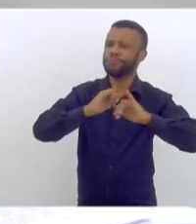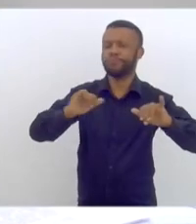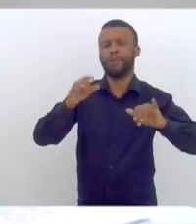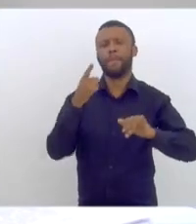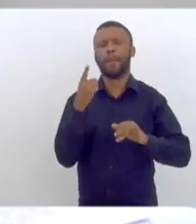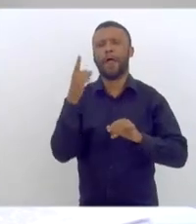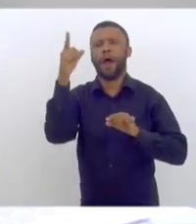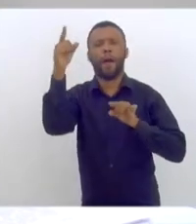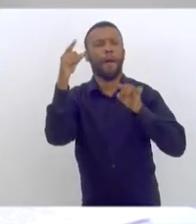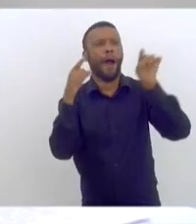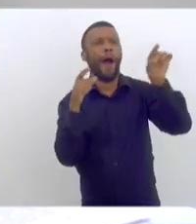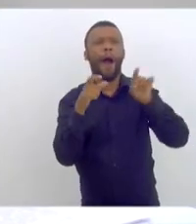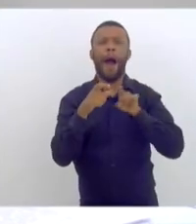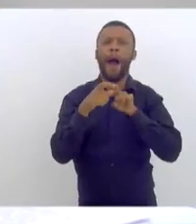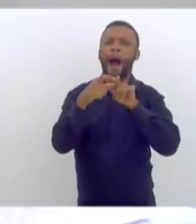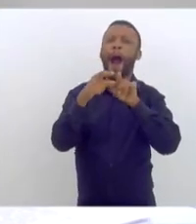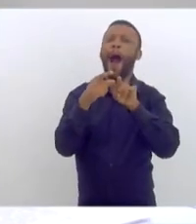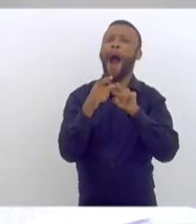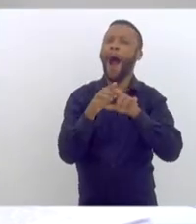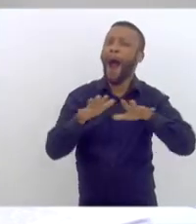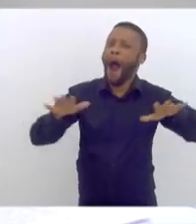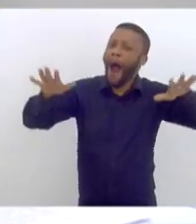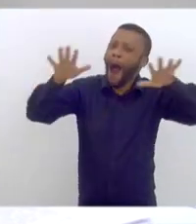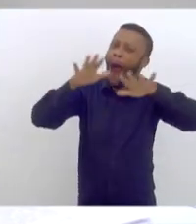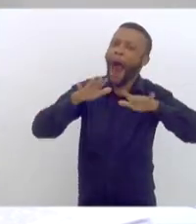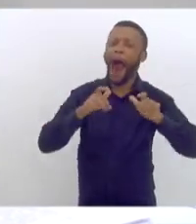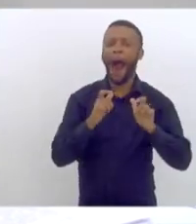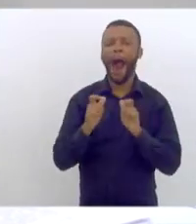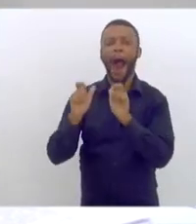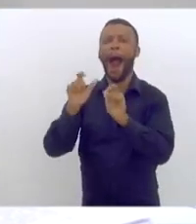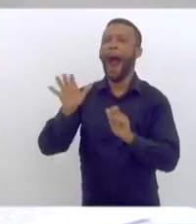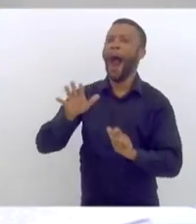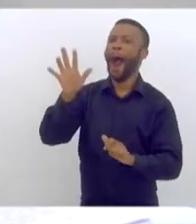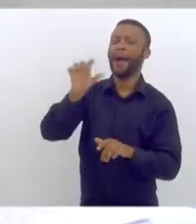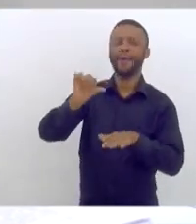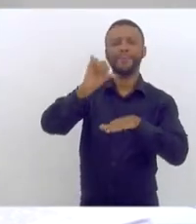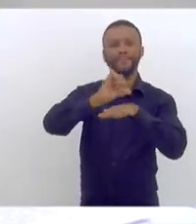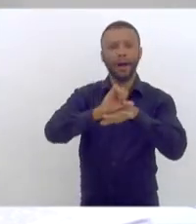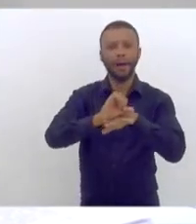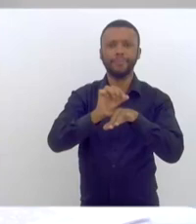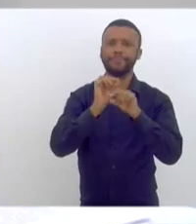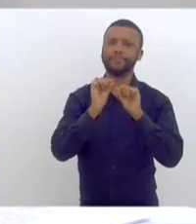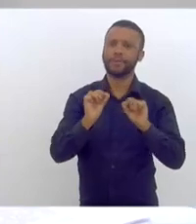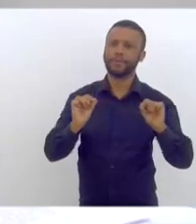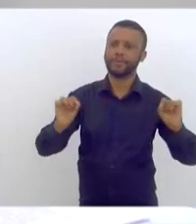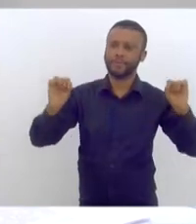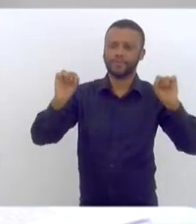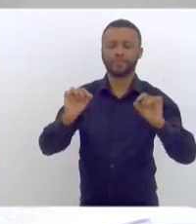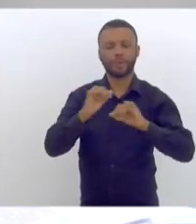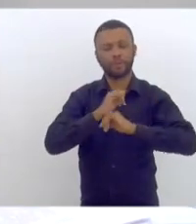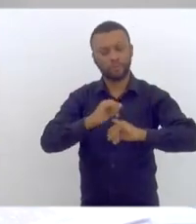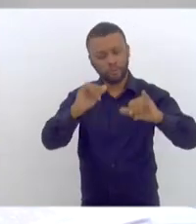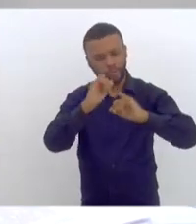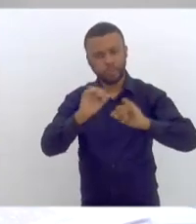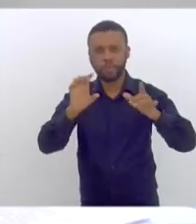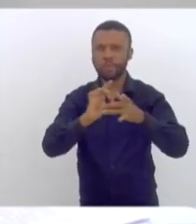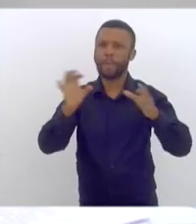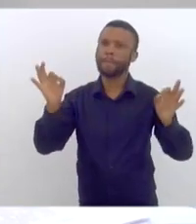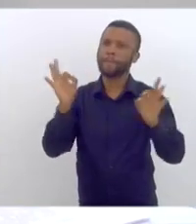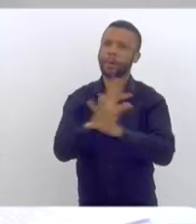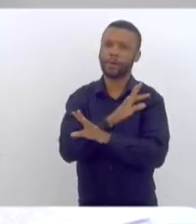interior não nas periferias da região metropolitana nas favelas da capital etc você divulgou a vontade